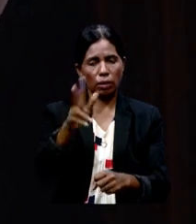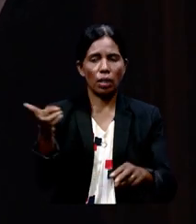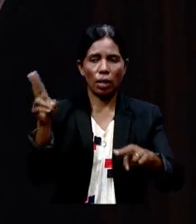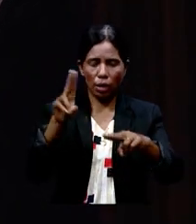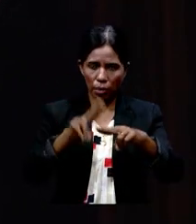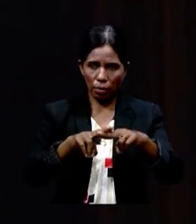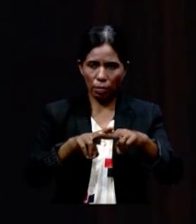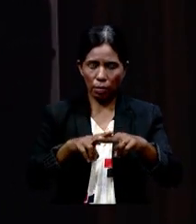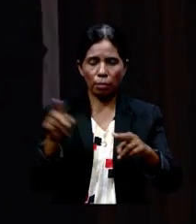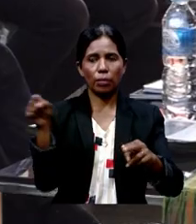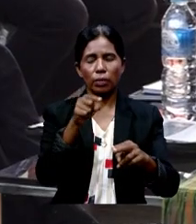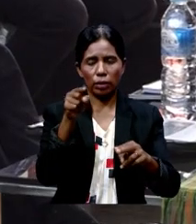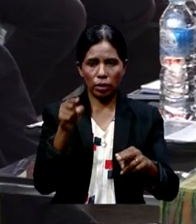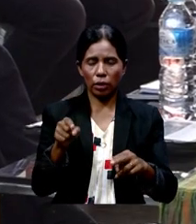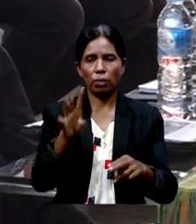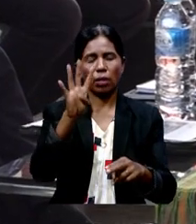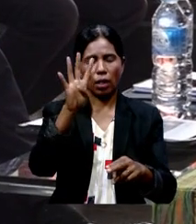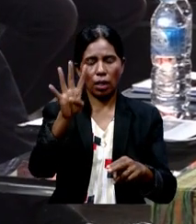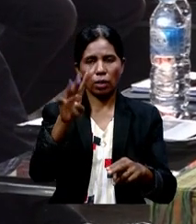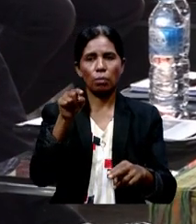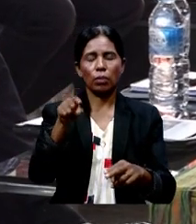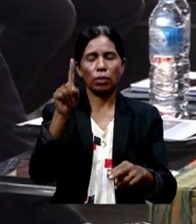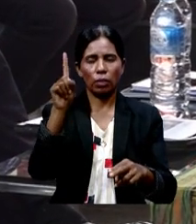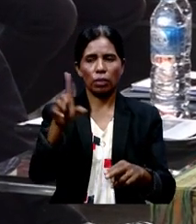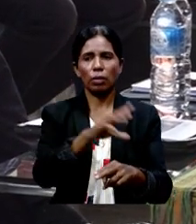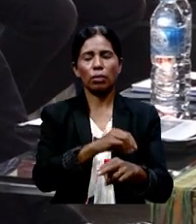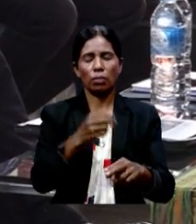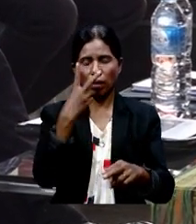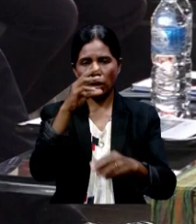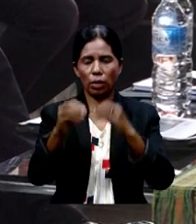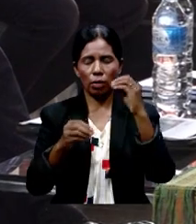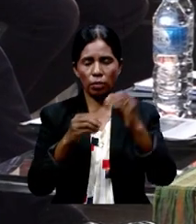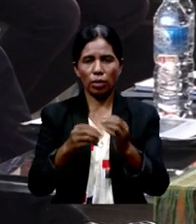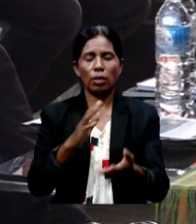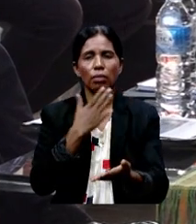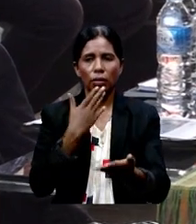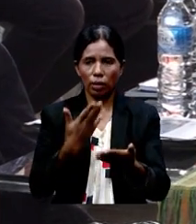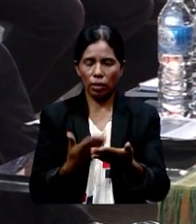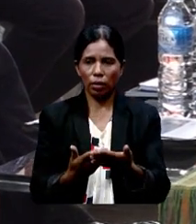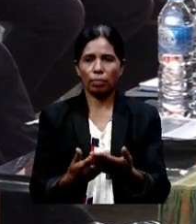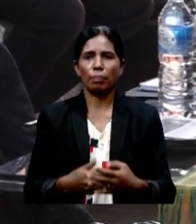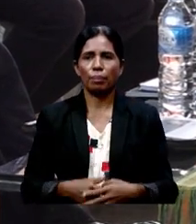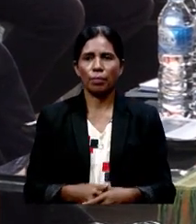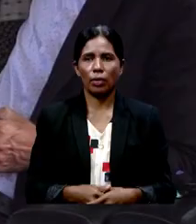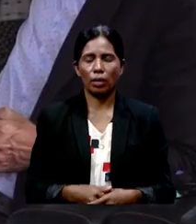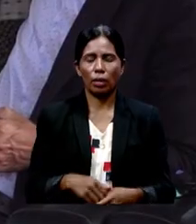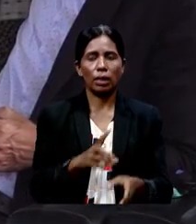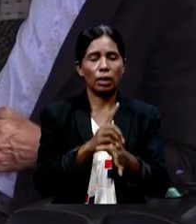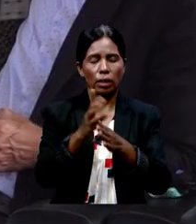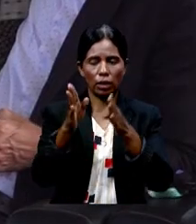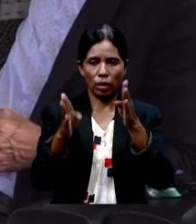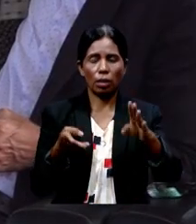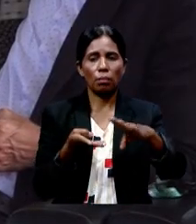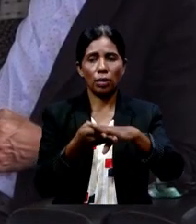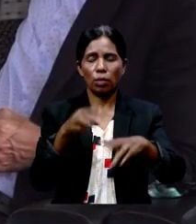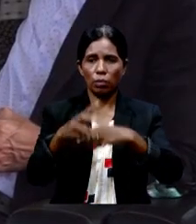ba porcento hat ponto ida, também menos pressão ba inflação no estabilidade fiscal na BDA. Country Representative Banco Mundial